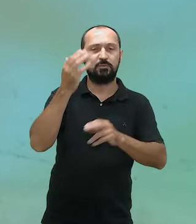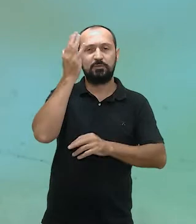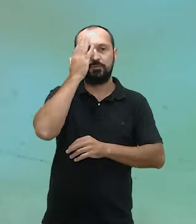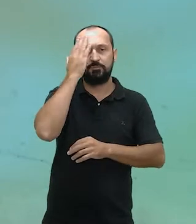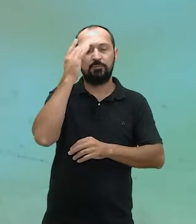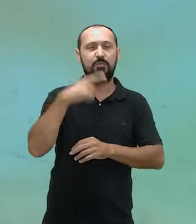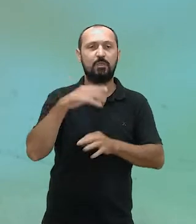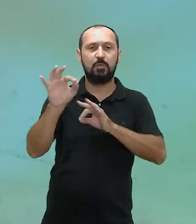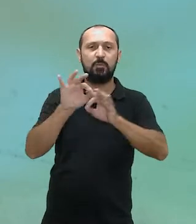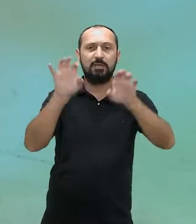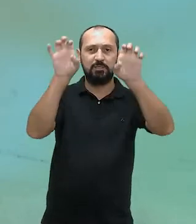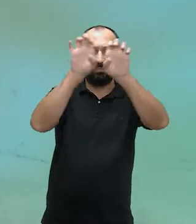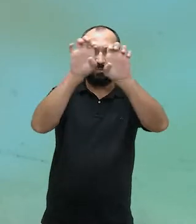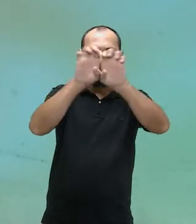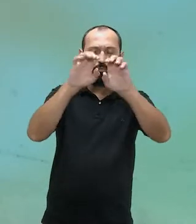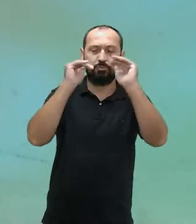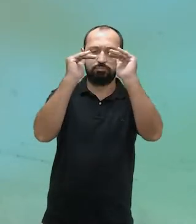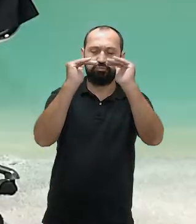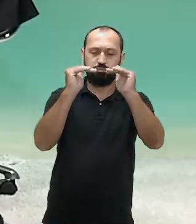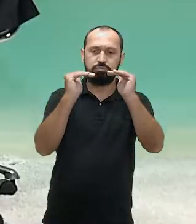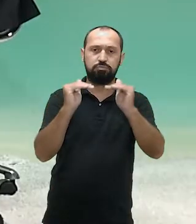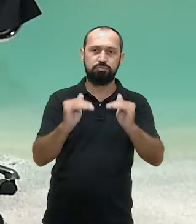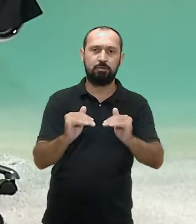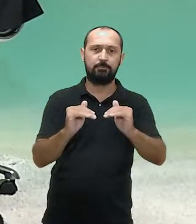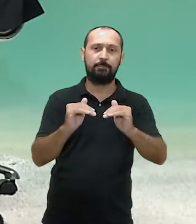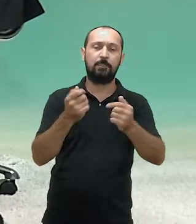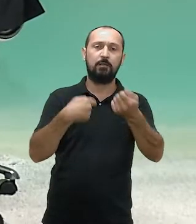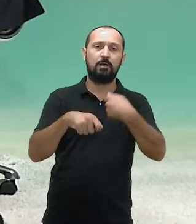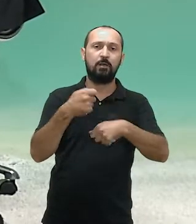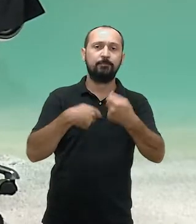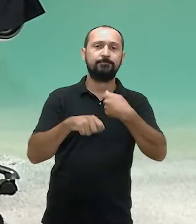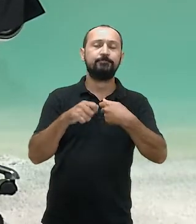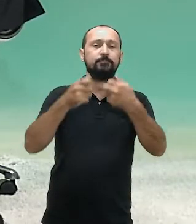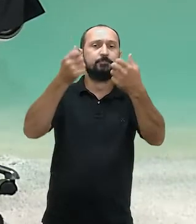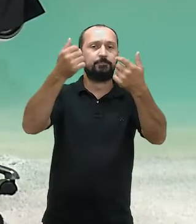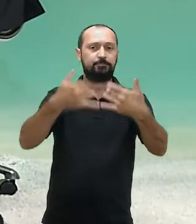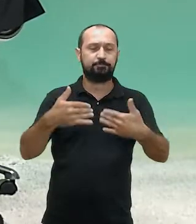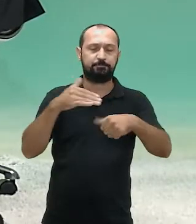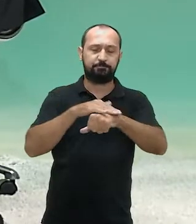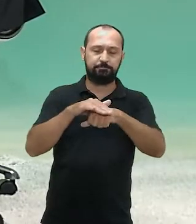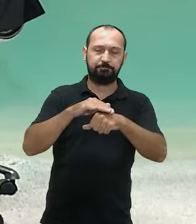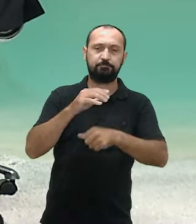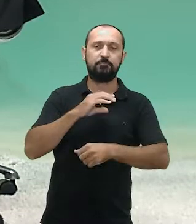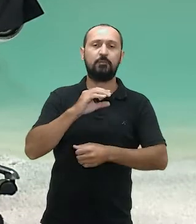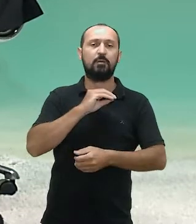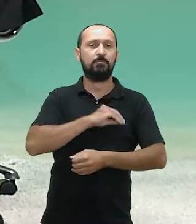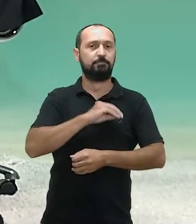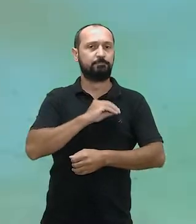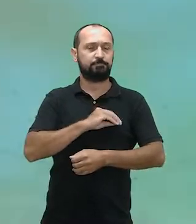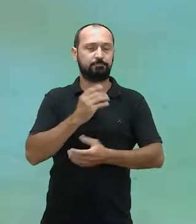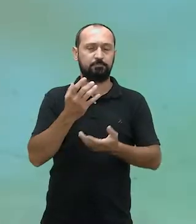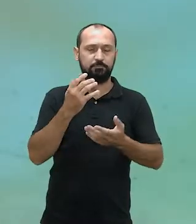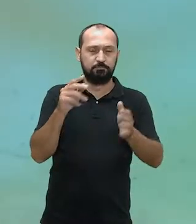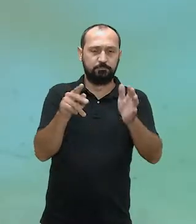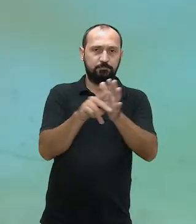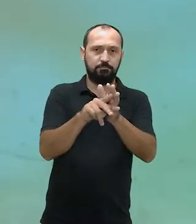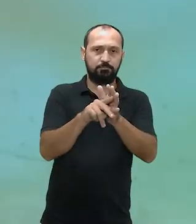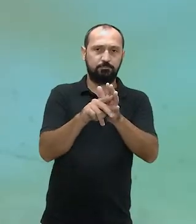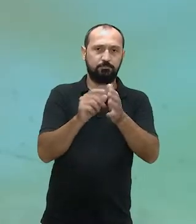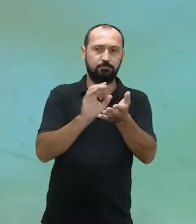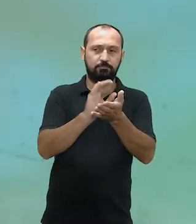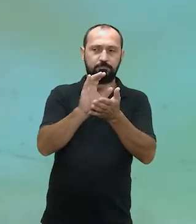visualizando, existe uma estrutura, né, administrativa para se falar em orçamento público. Você mencionou o Tribunal de Contas, você